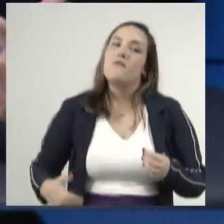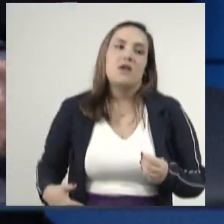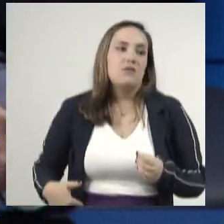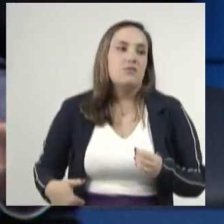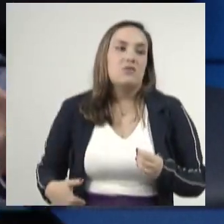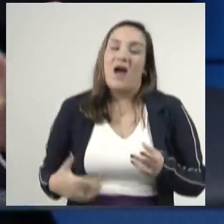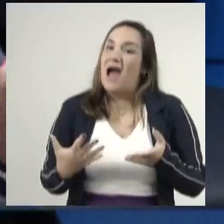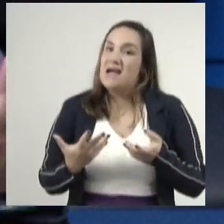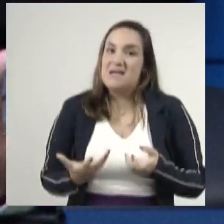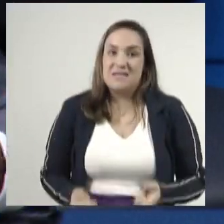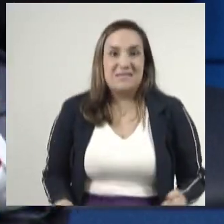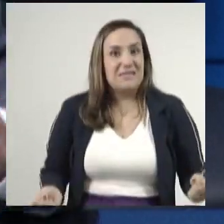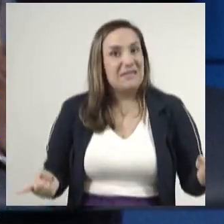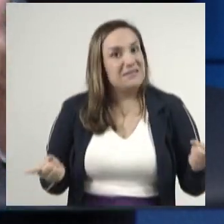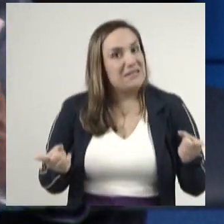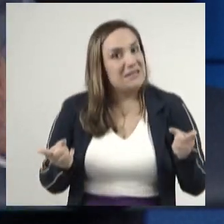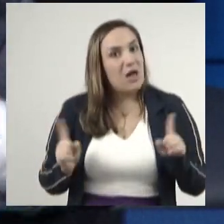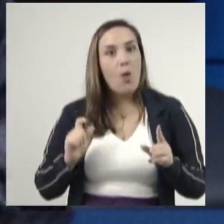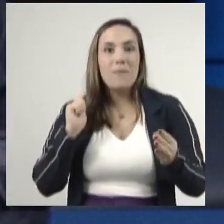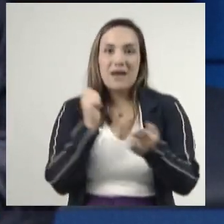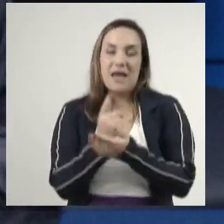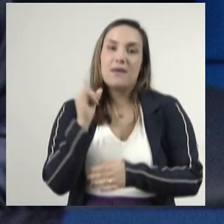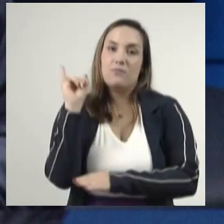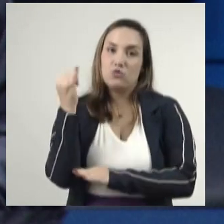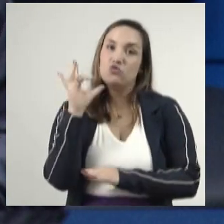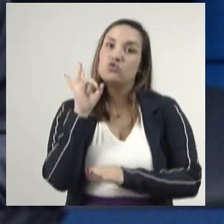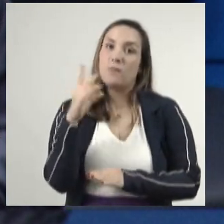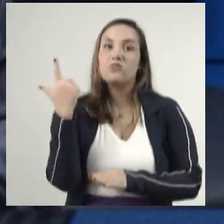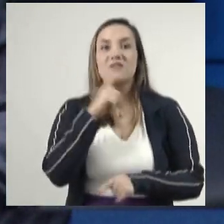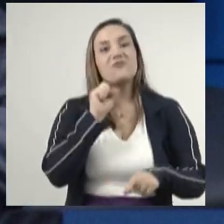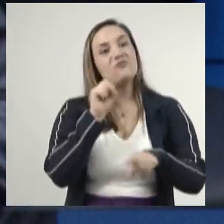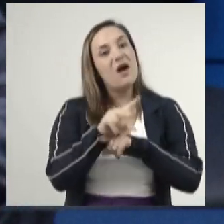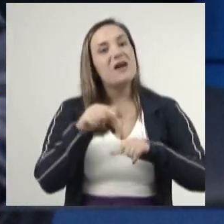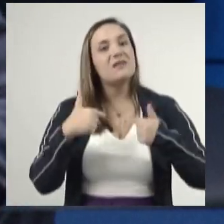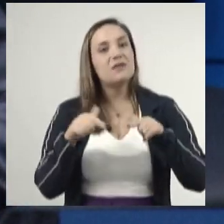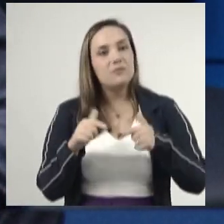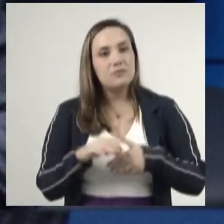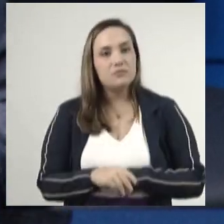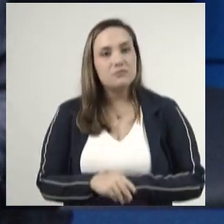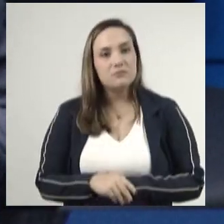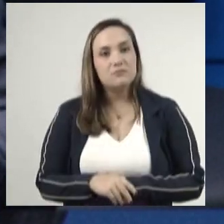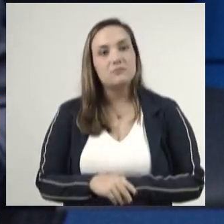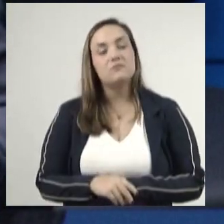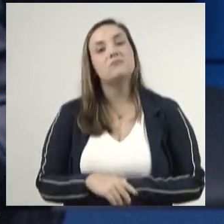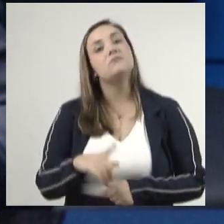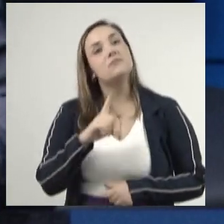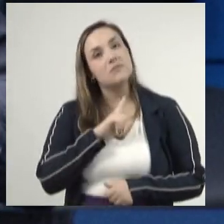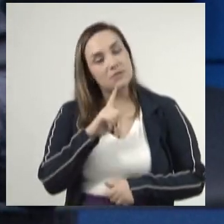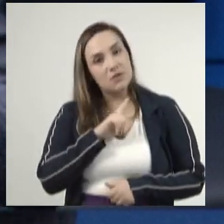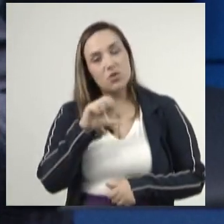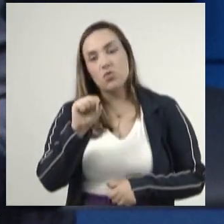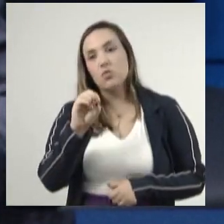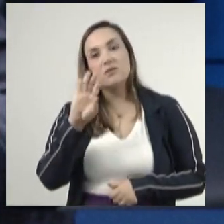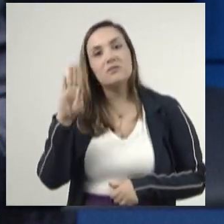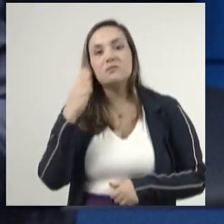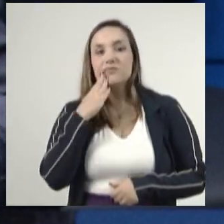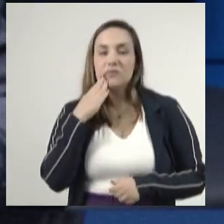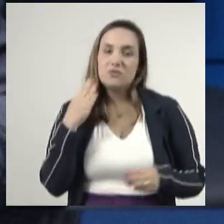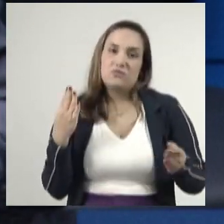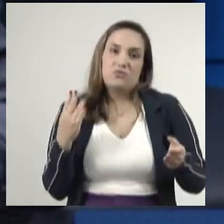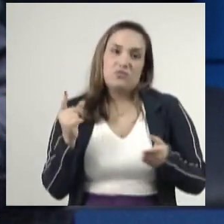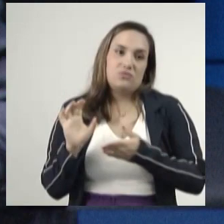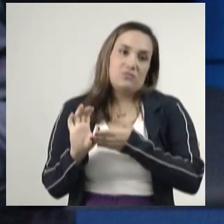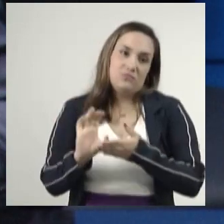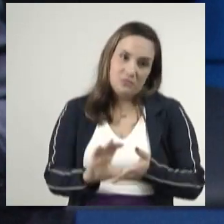poder gerar emprego, gerar renda. Então, eu gostaria de, com essa manifestação, com os 80 bilhões que tem de investimento, certamente